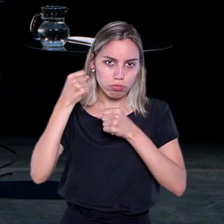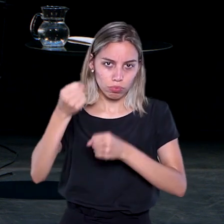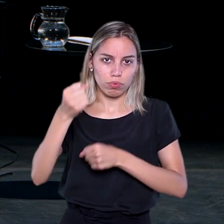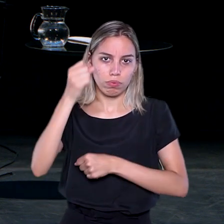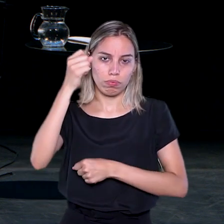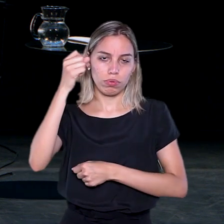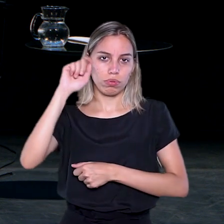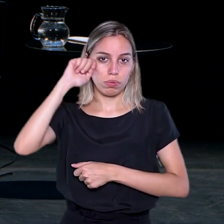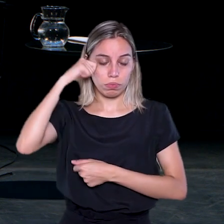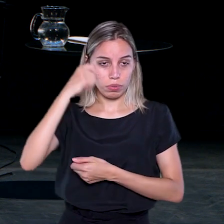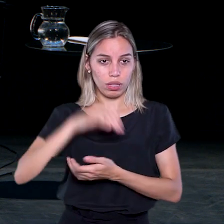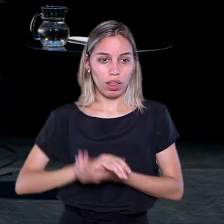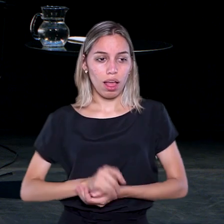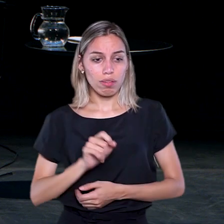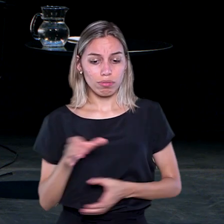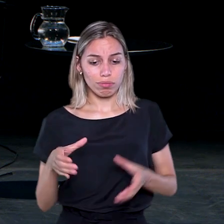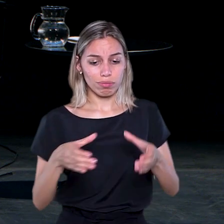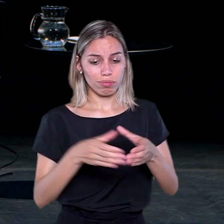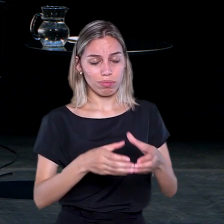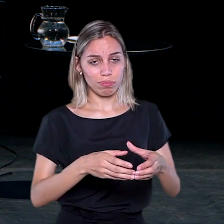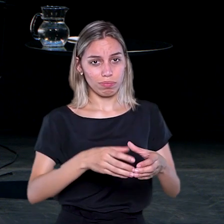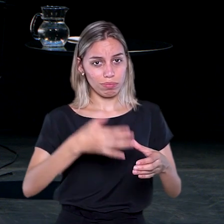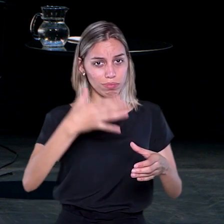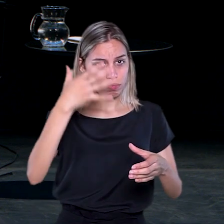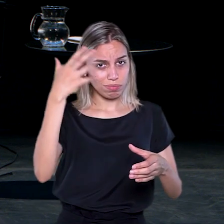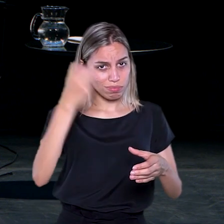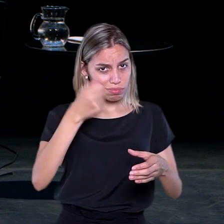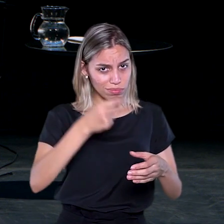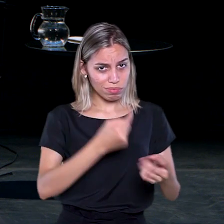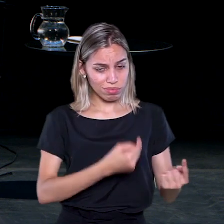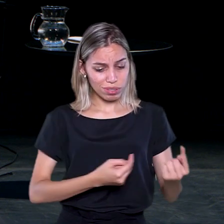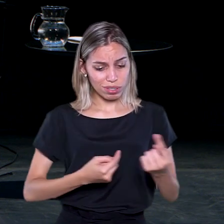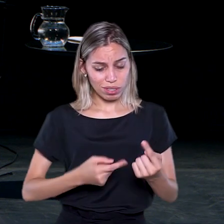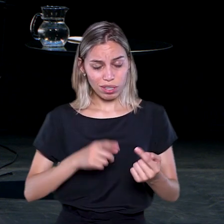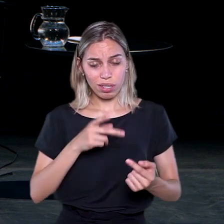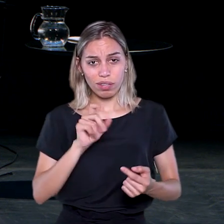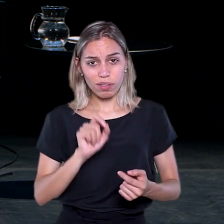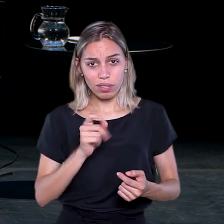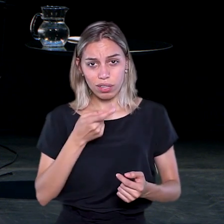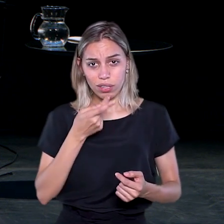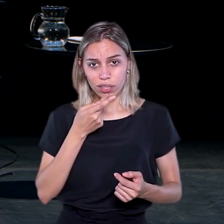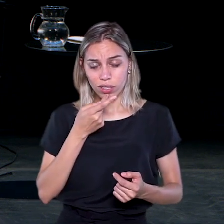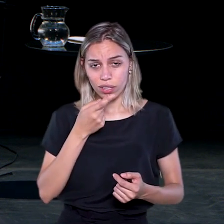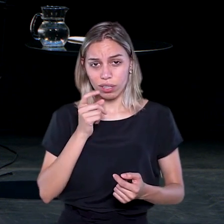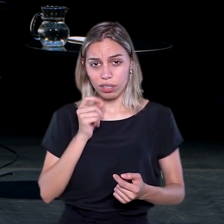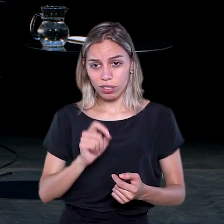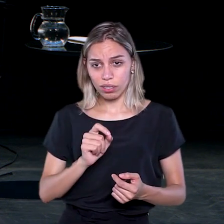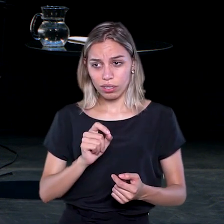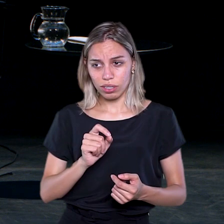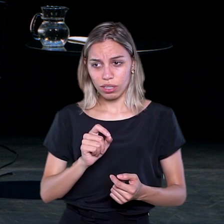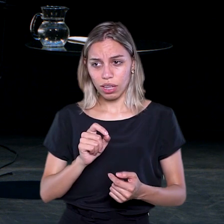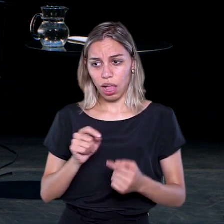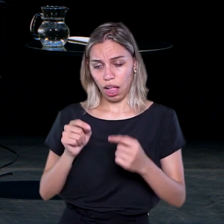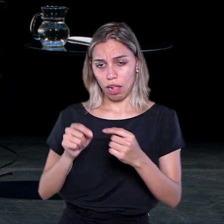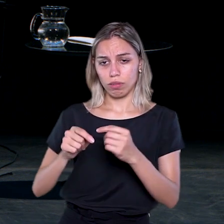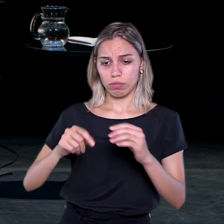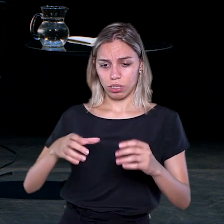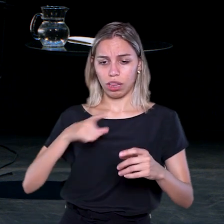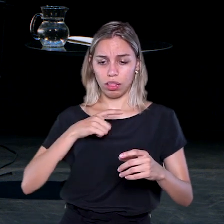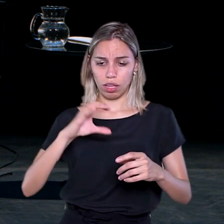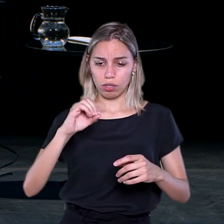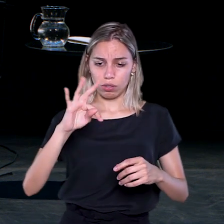branquitude vem com o golpe da misericórdia de tornar as cotas raciais subcotas das cotas